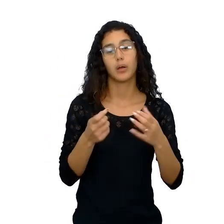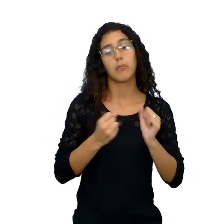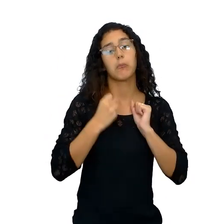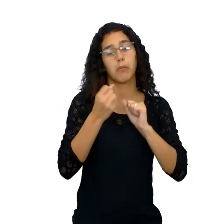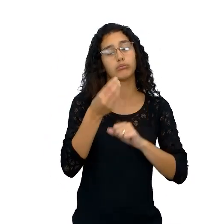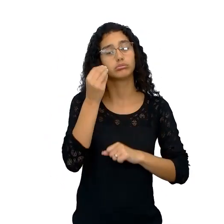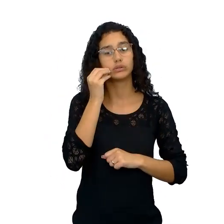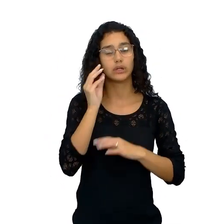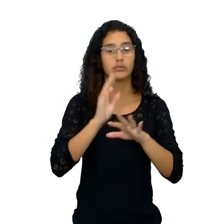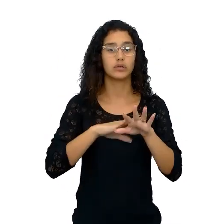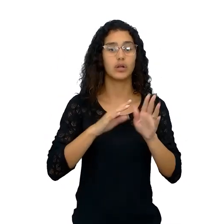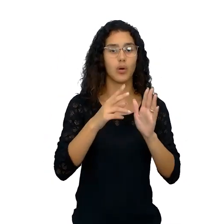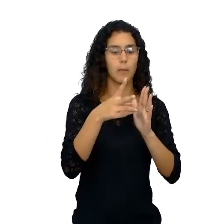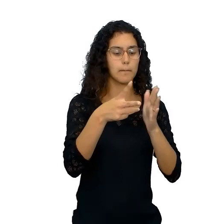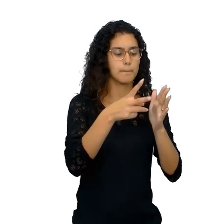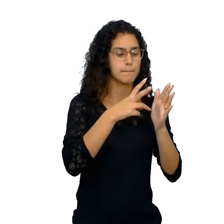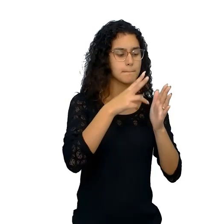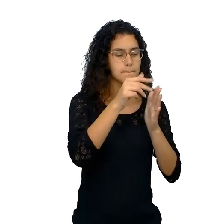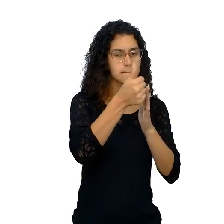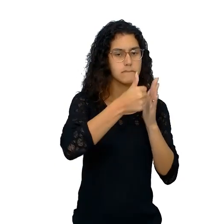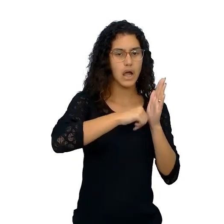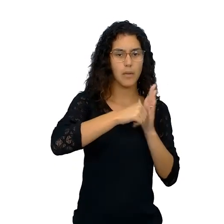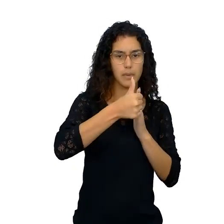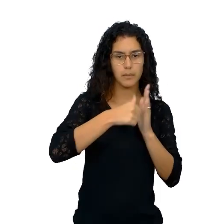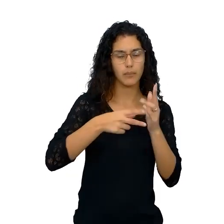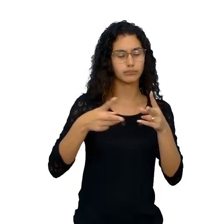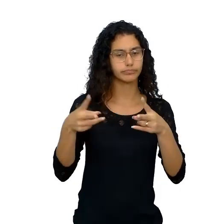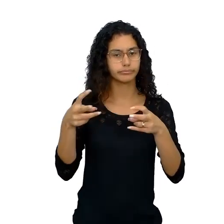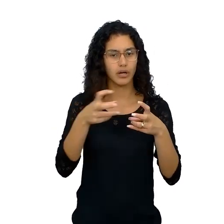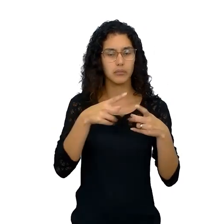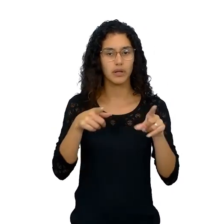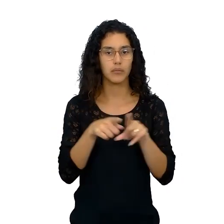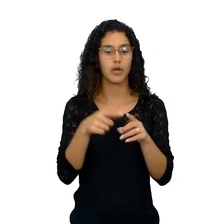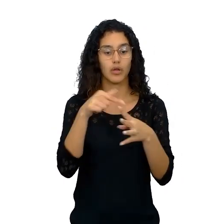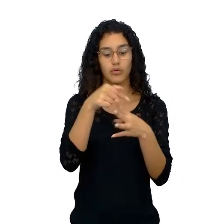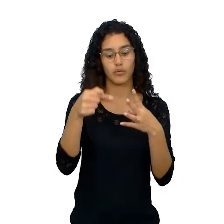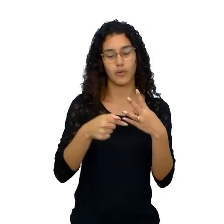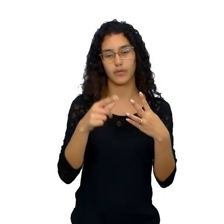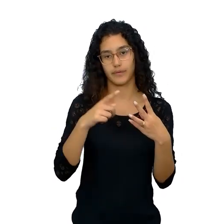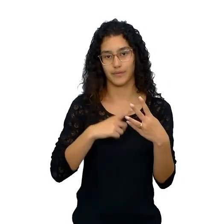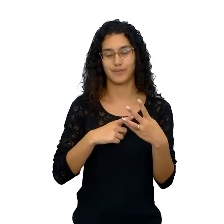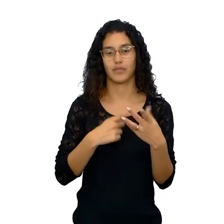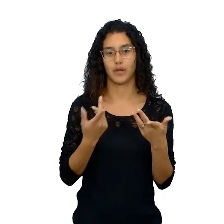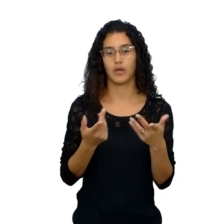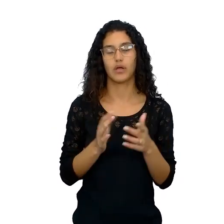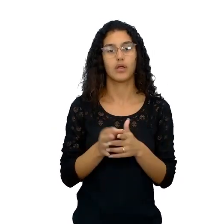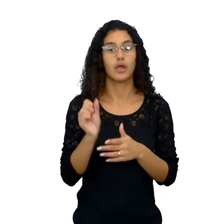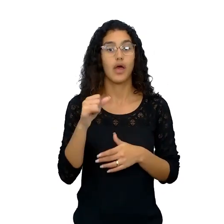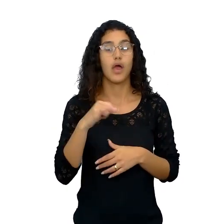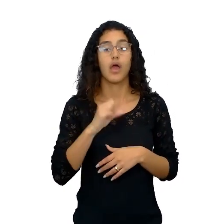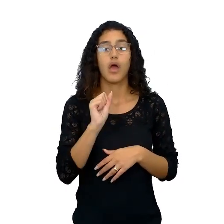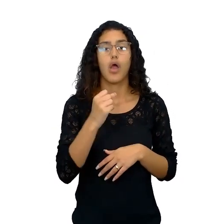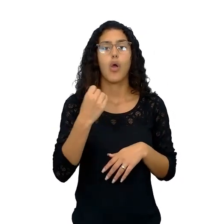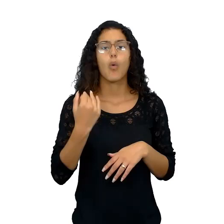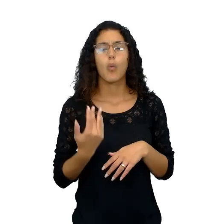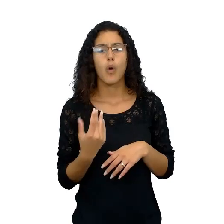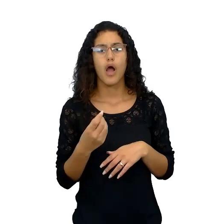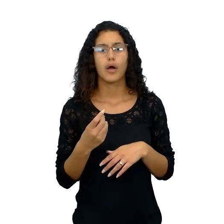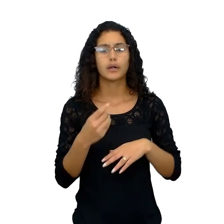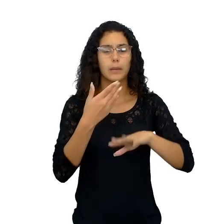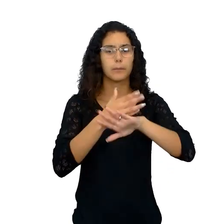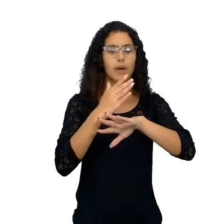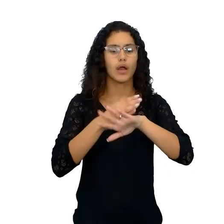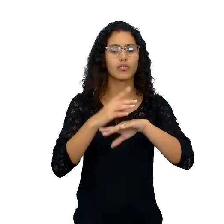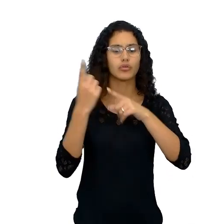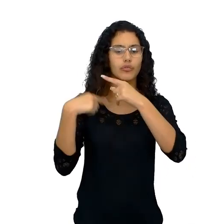podem tentar fazer uma análise dessa prática com base nessas 4 dimensões. Então, será que como que, nessa prática que eu